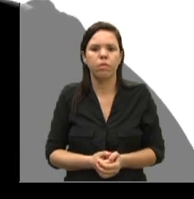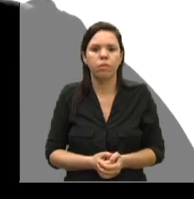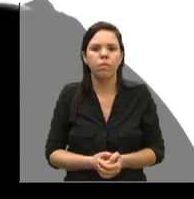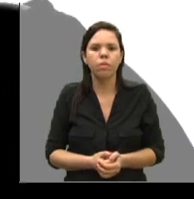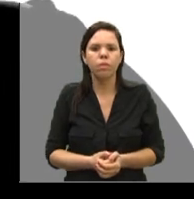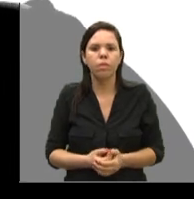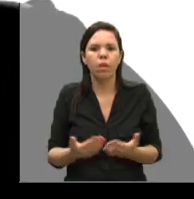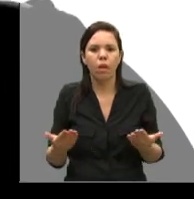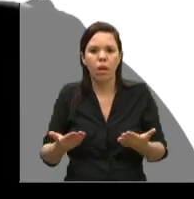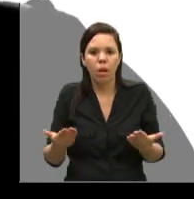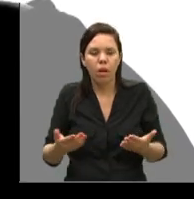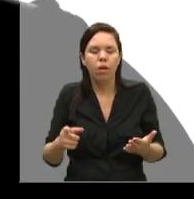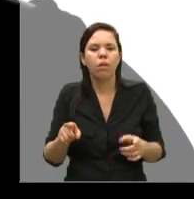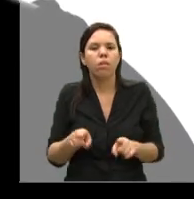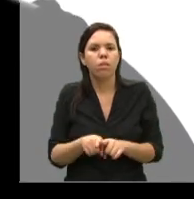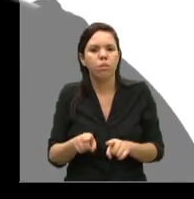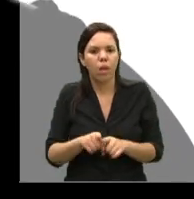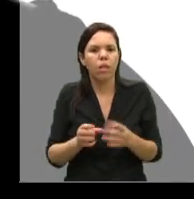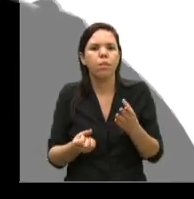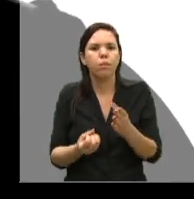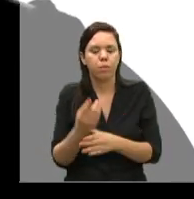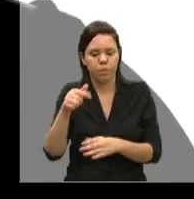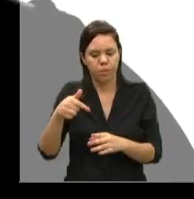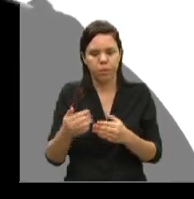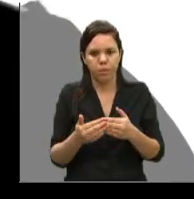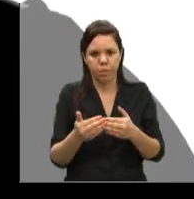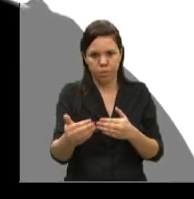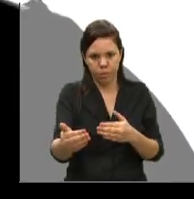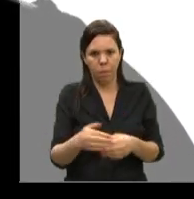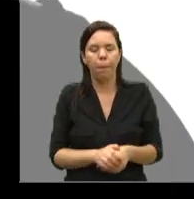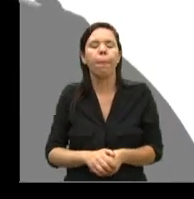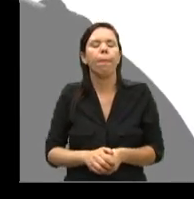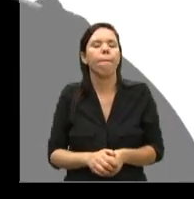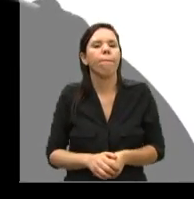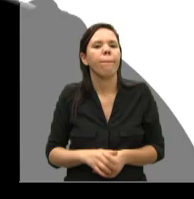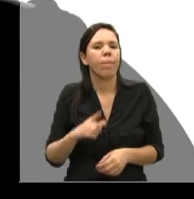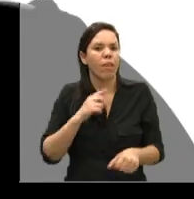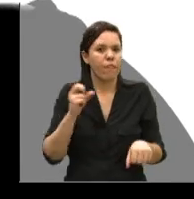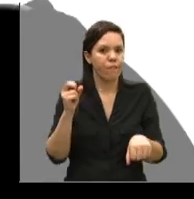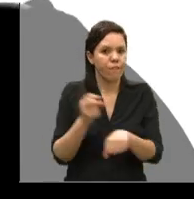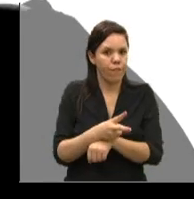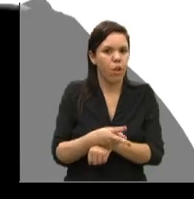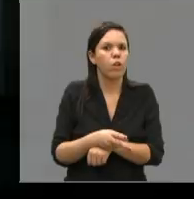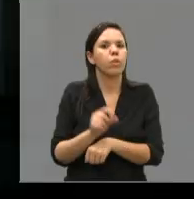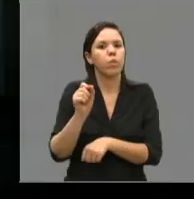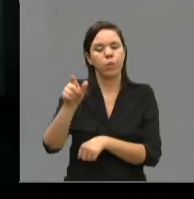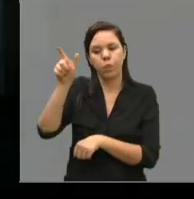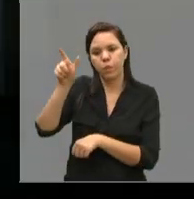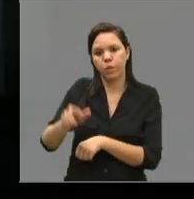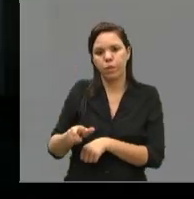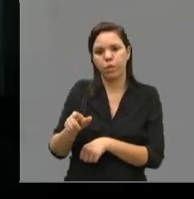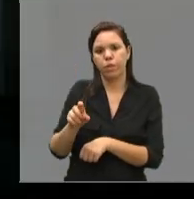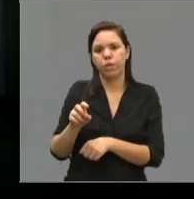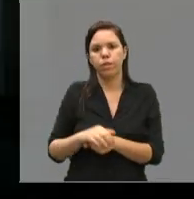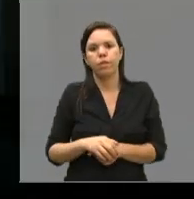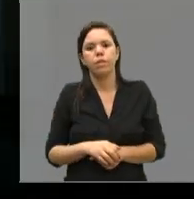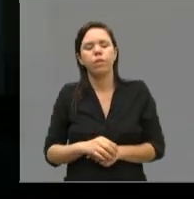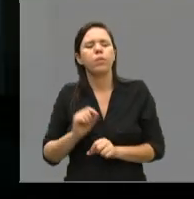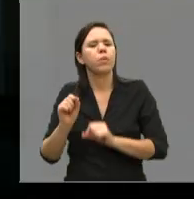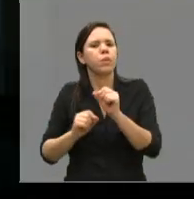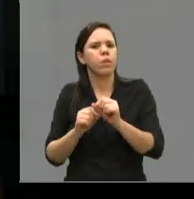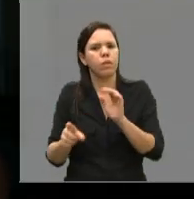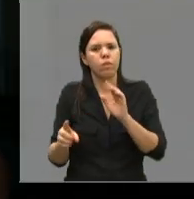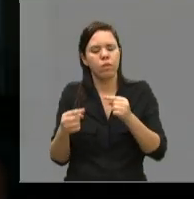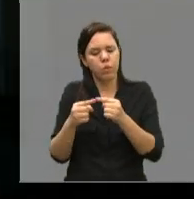E agora está para ser criado esse semestre um cargo de defensoria vocacionado dentro da Defensoria Pública,